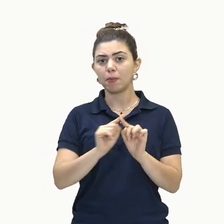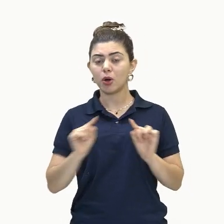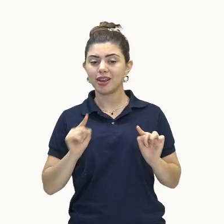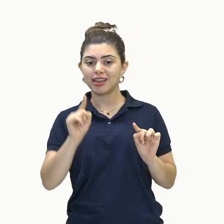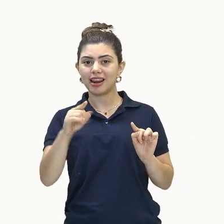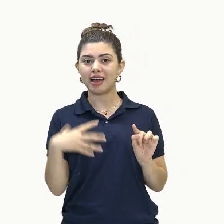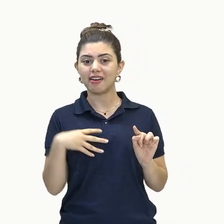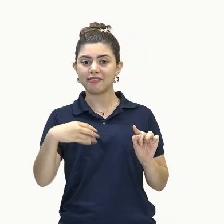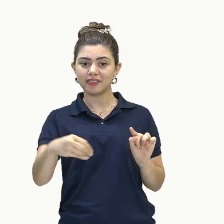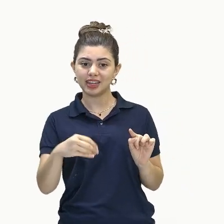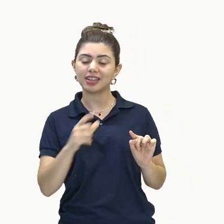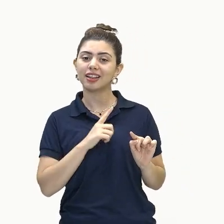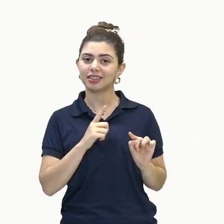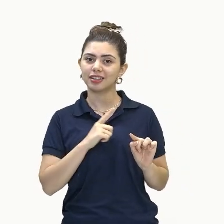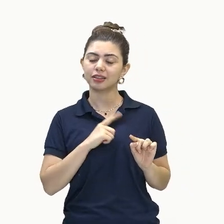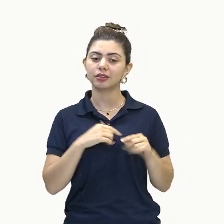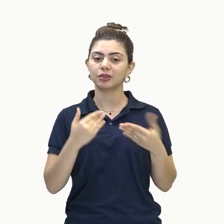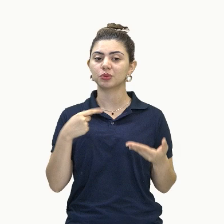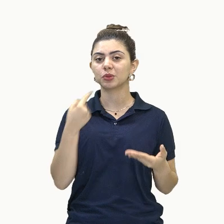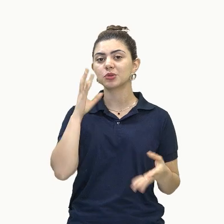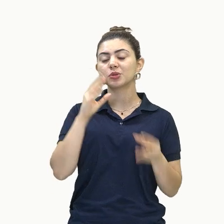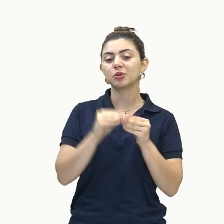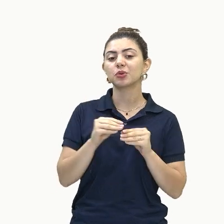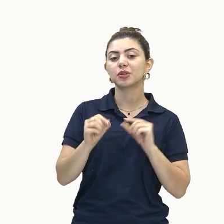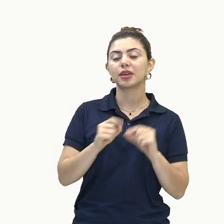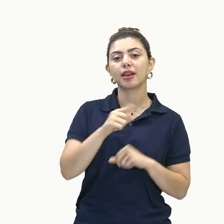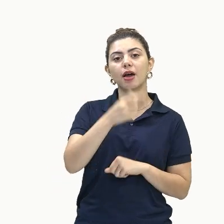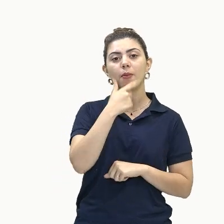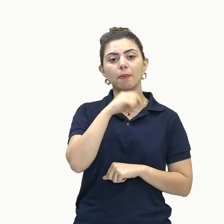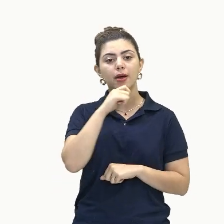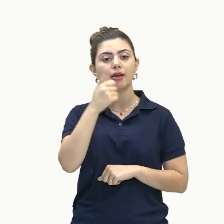pais são heterozigotos. Vamos usar, então,